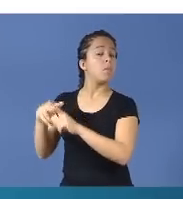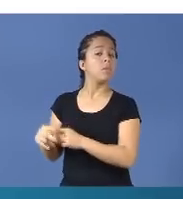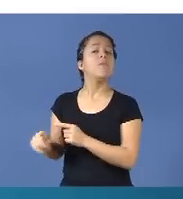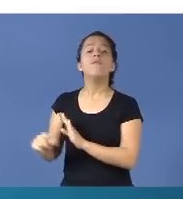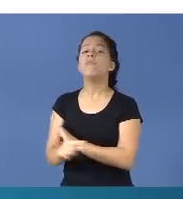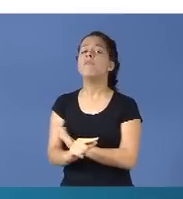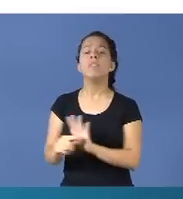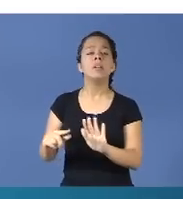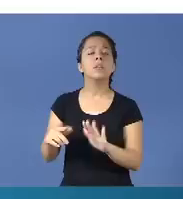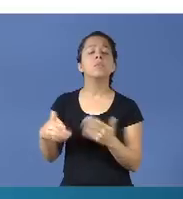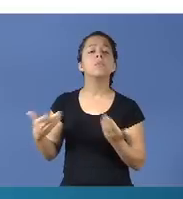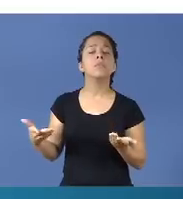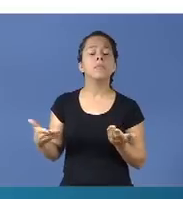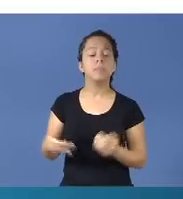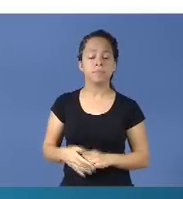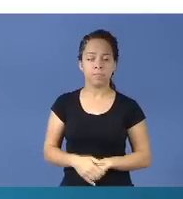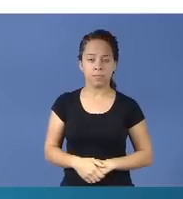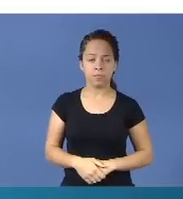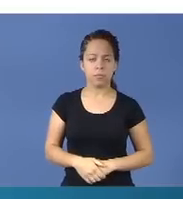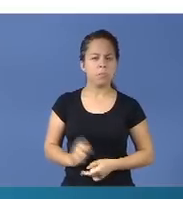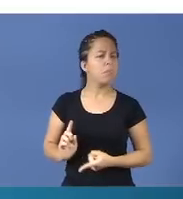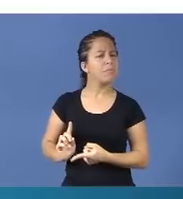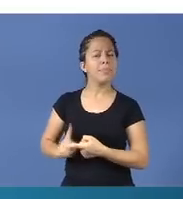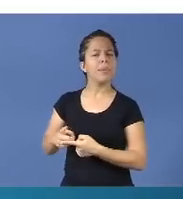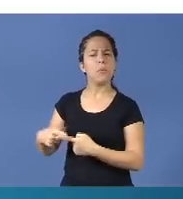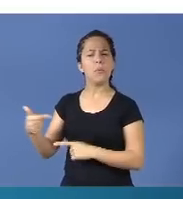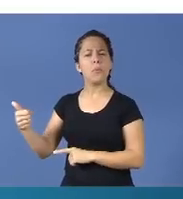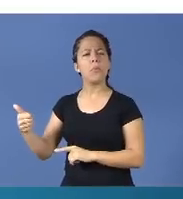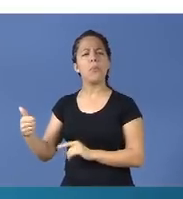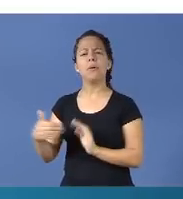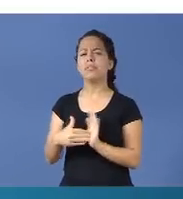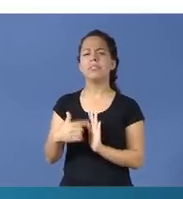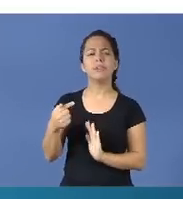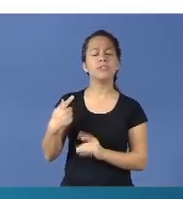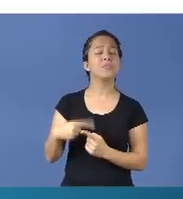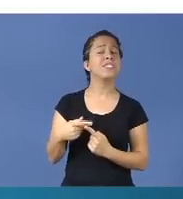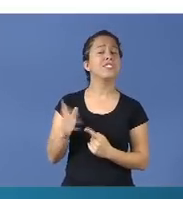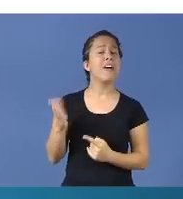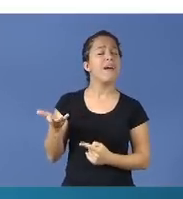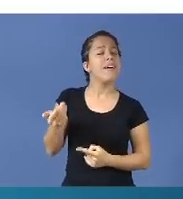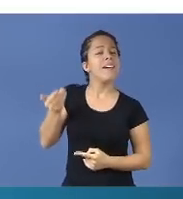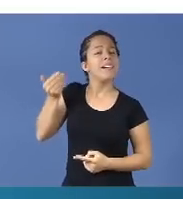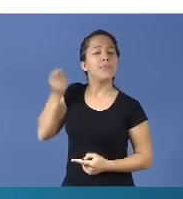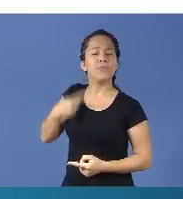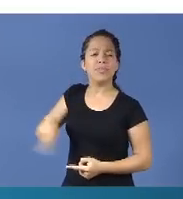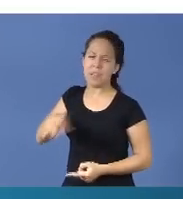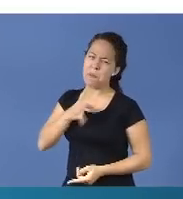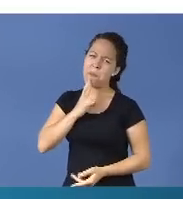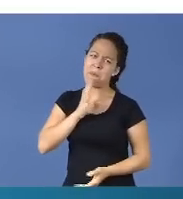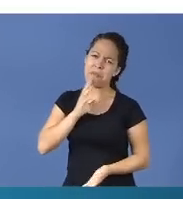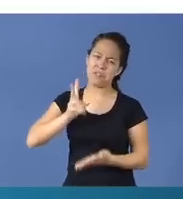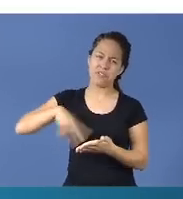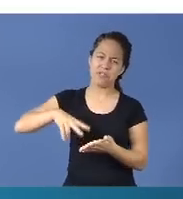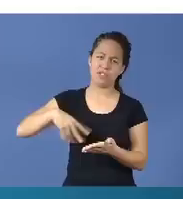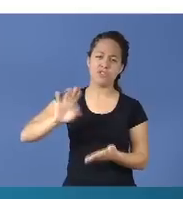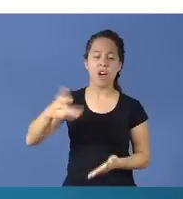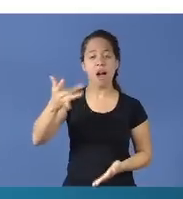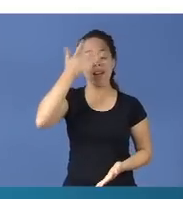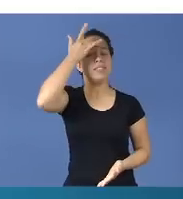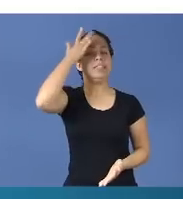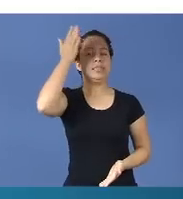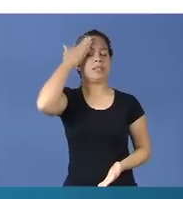7. Por que nós estamos de 1 a 7? Porque isso já passou. Todo mundo já conhece o livro de Neemias de cor. Tem